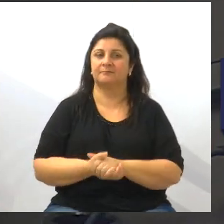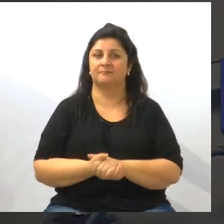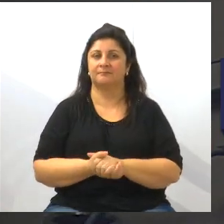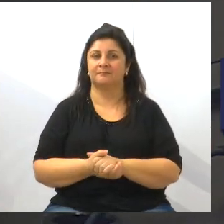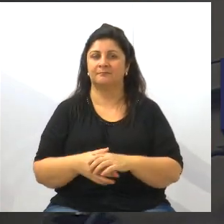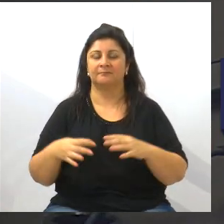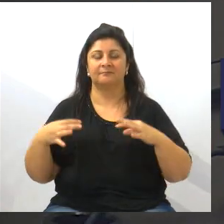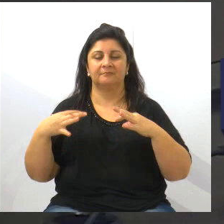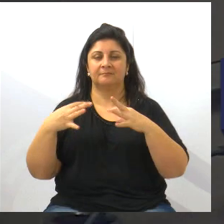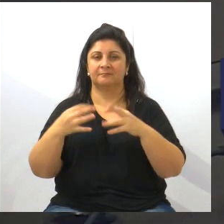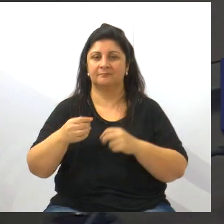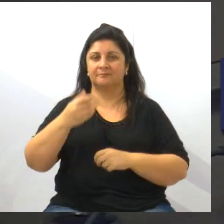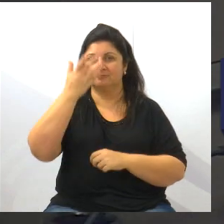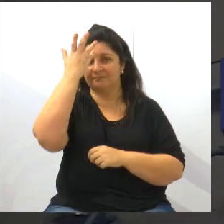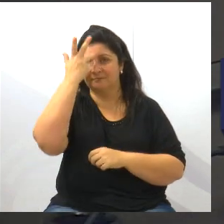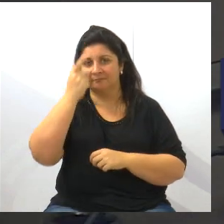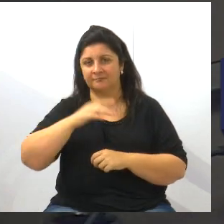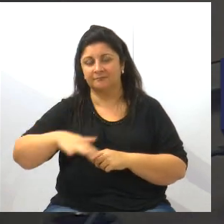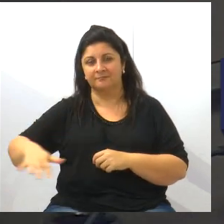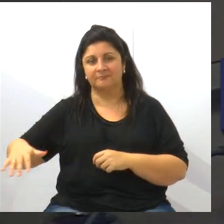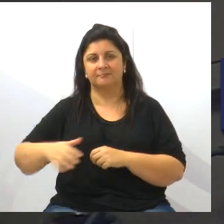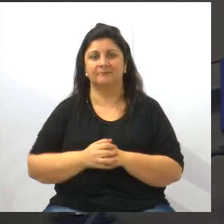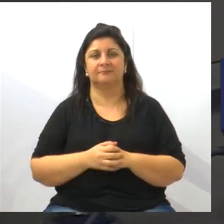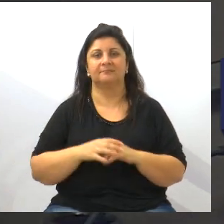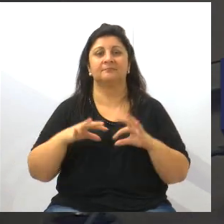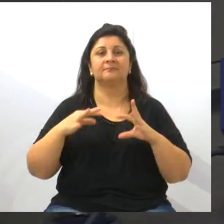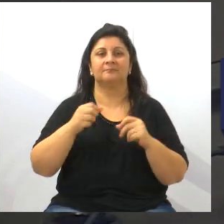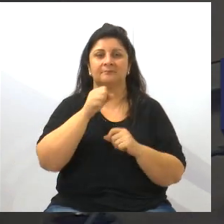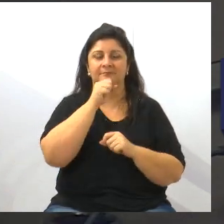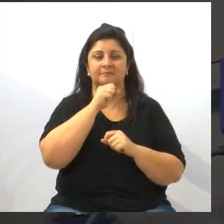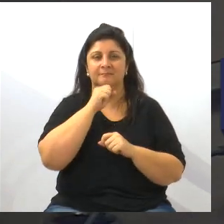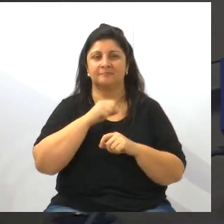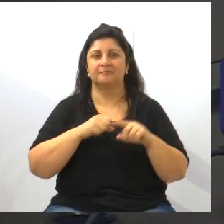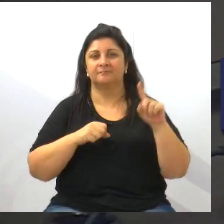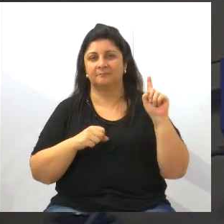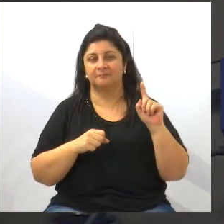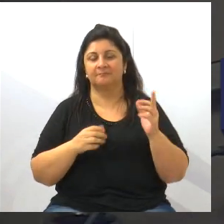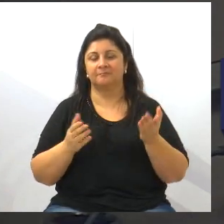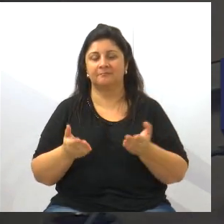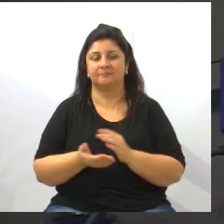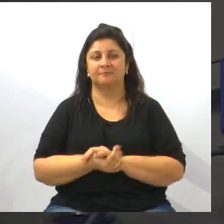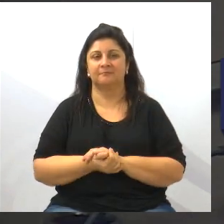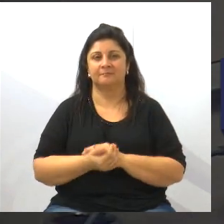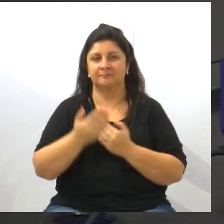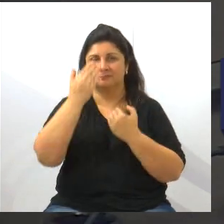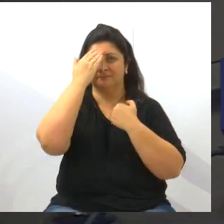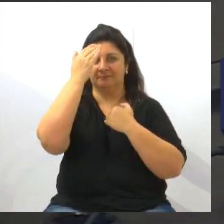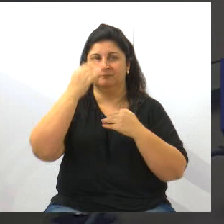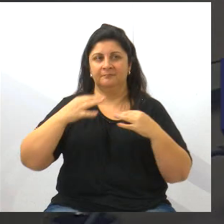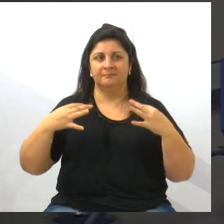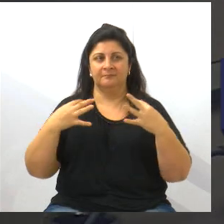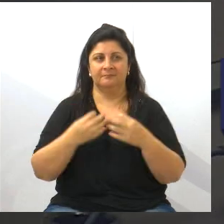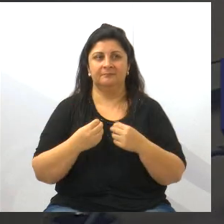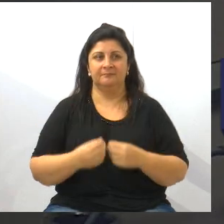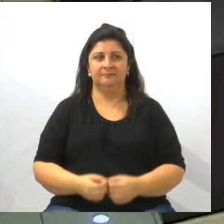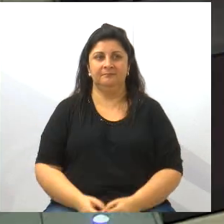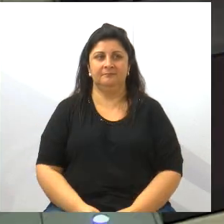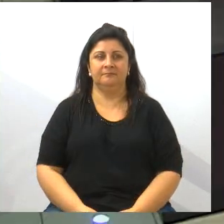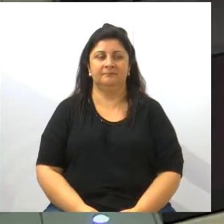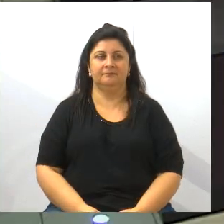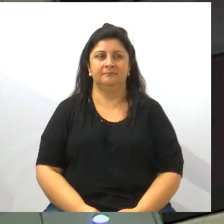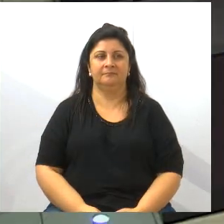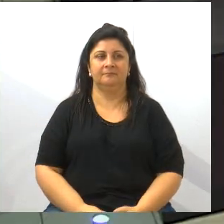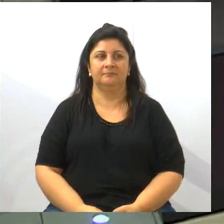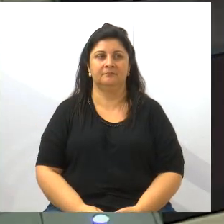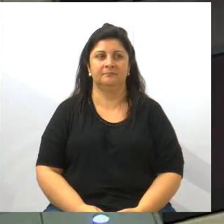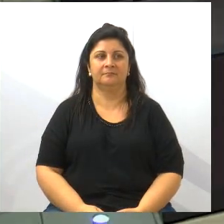para todas as crianças e para todos os idosos, que sou eu, na nossa cidade de Jacareí. Obrigado a todos.